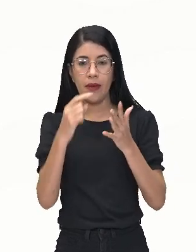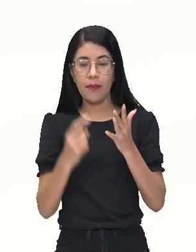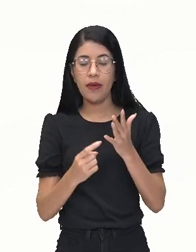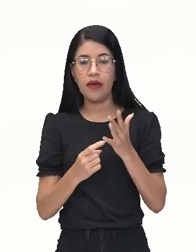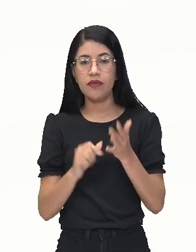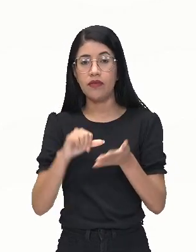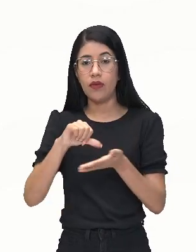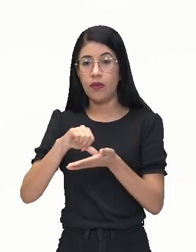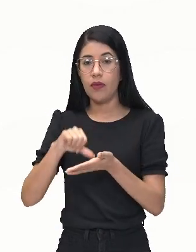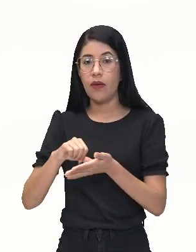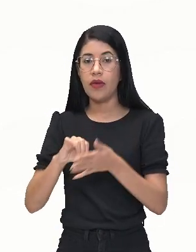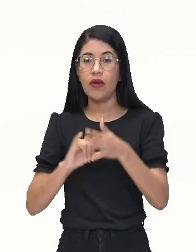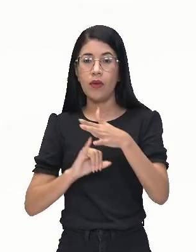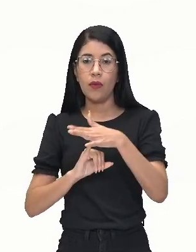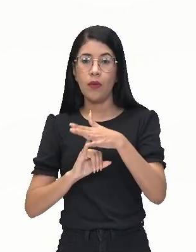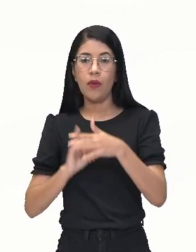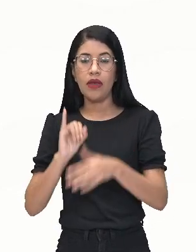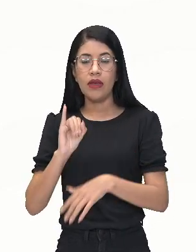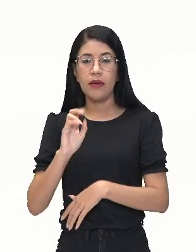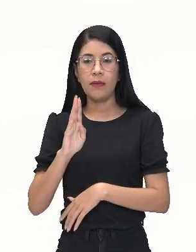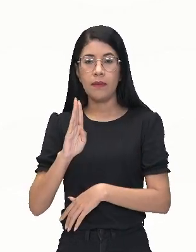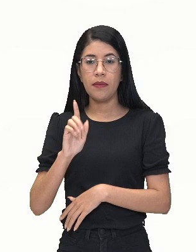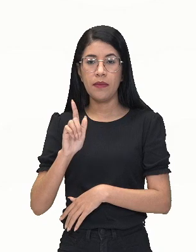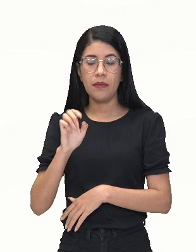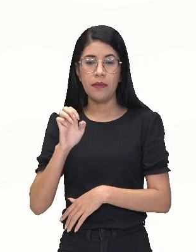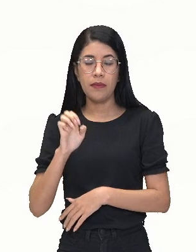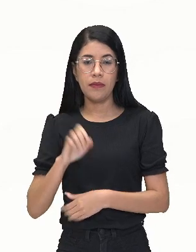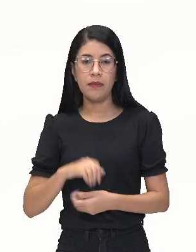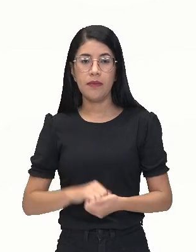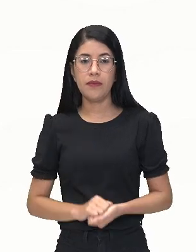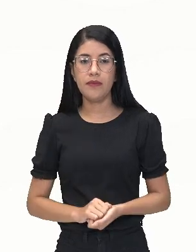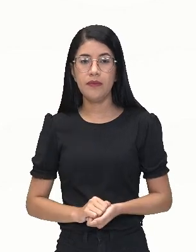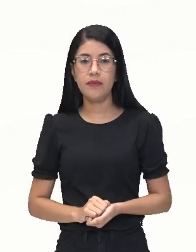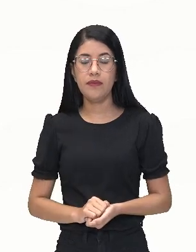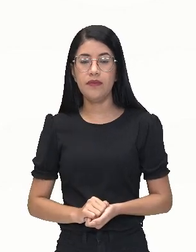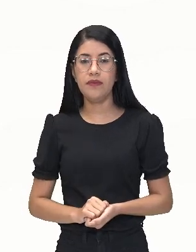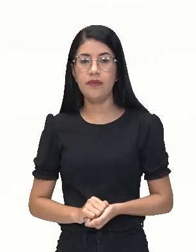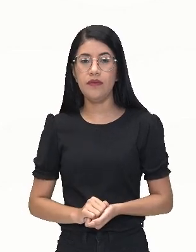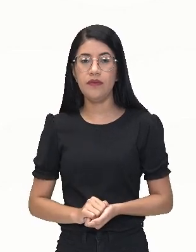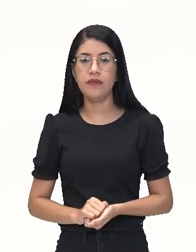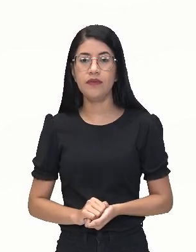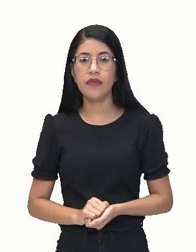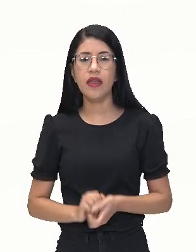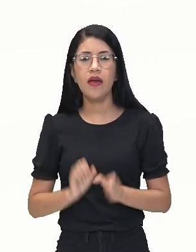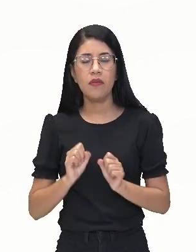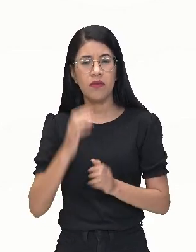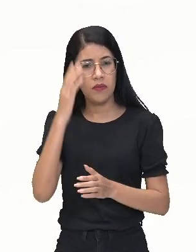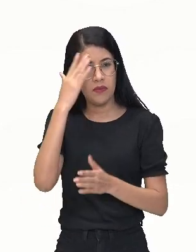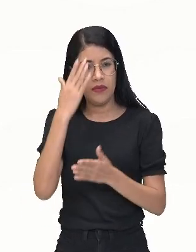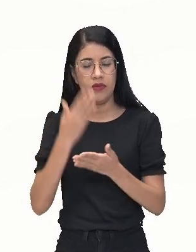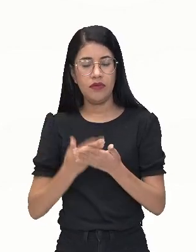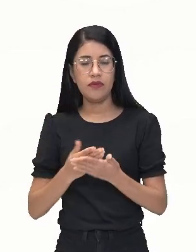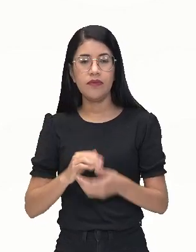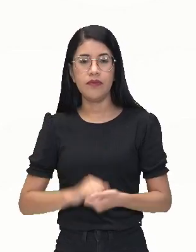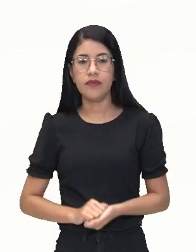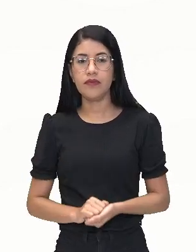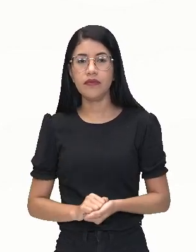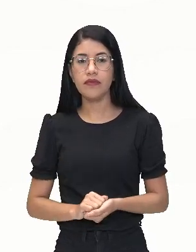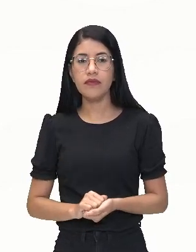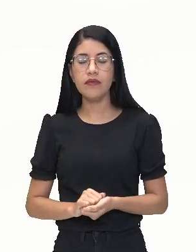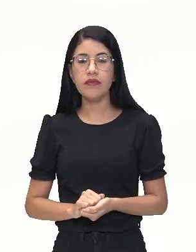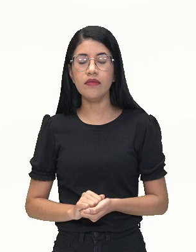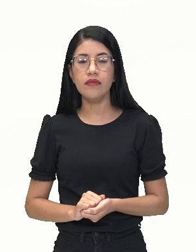é o Instituto Brasileiro de Geografia e Estatística, tá? Totalmente confiável. Vamos a mais um